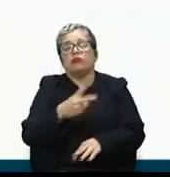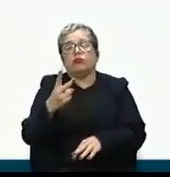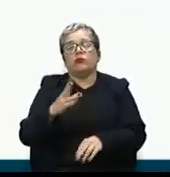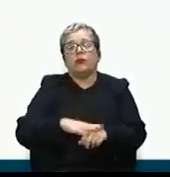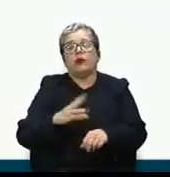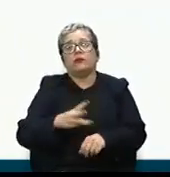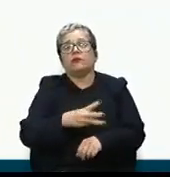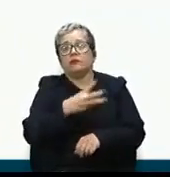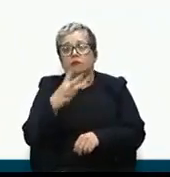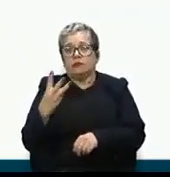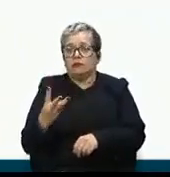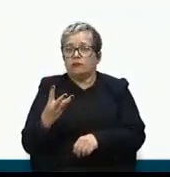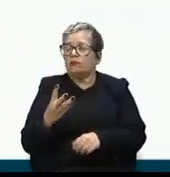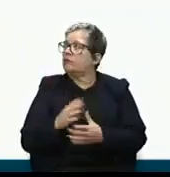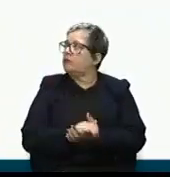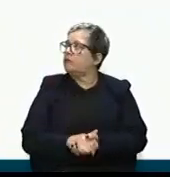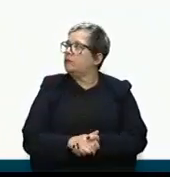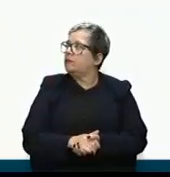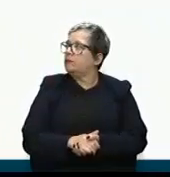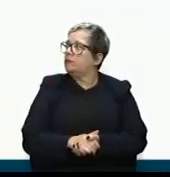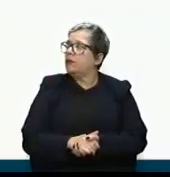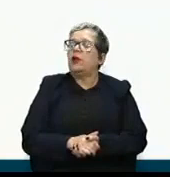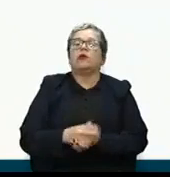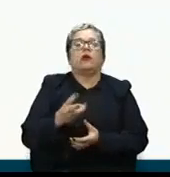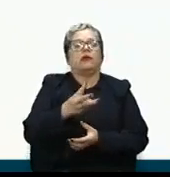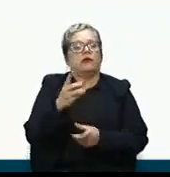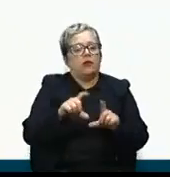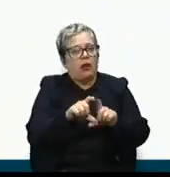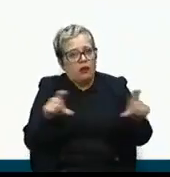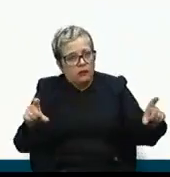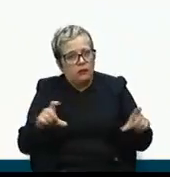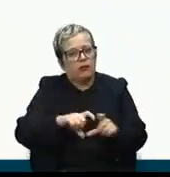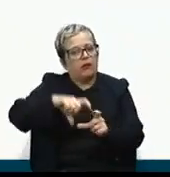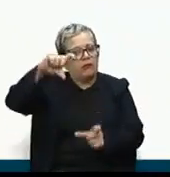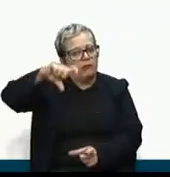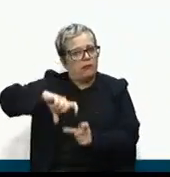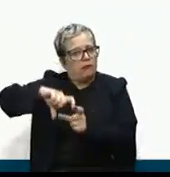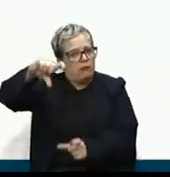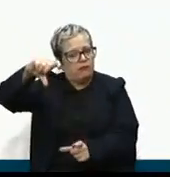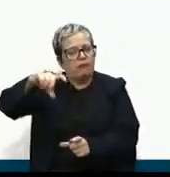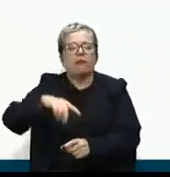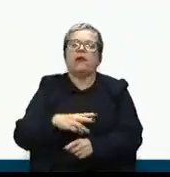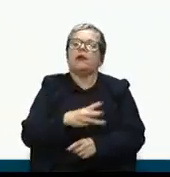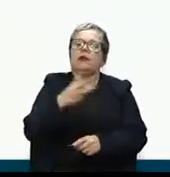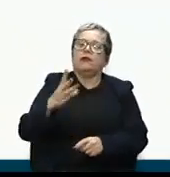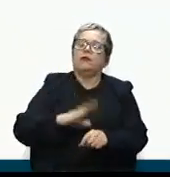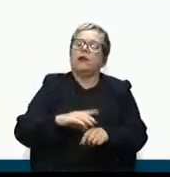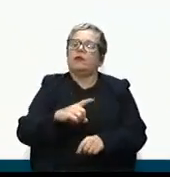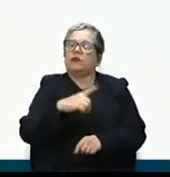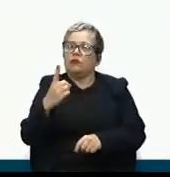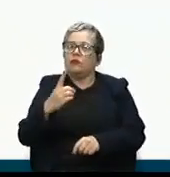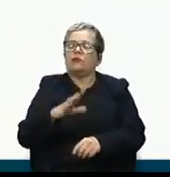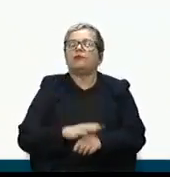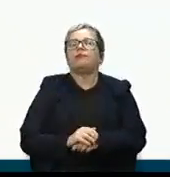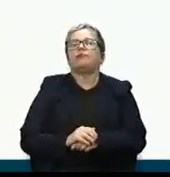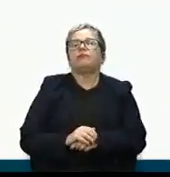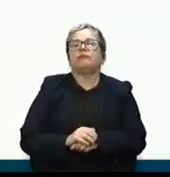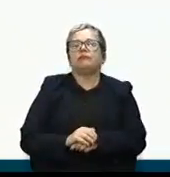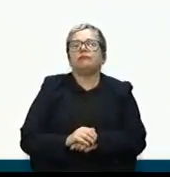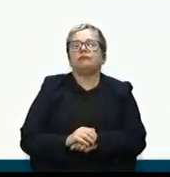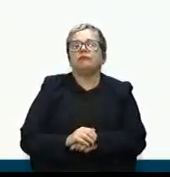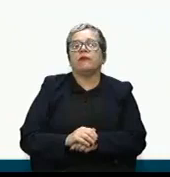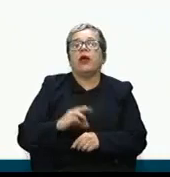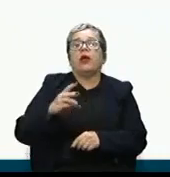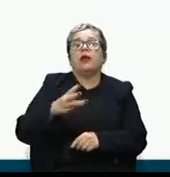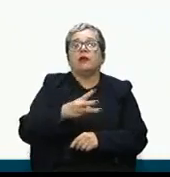2 mais 3. Terceira linha, primeira coluna, 3 mais 1.